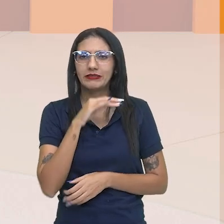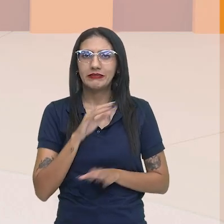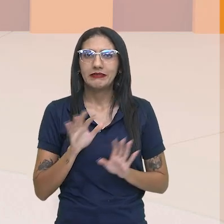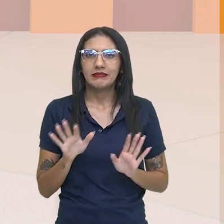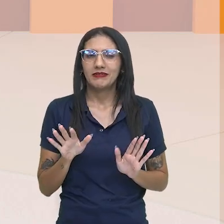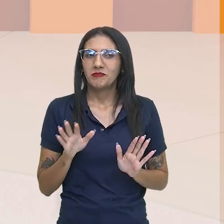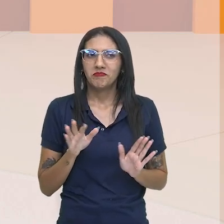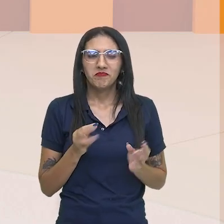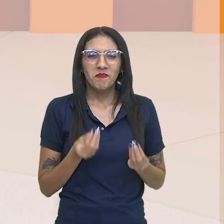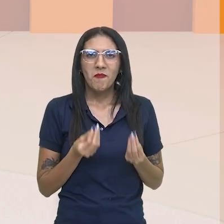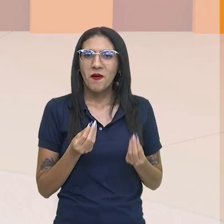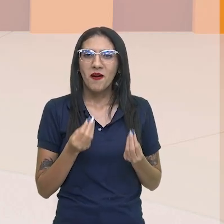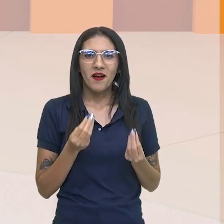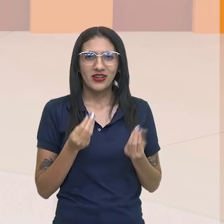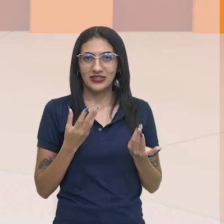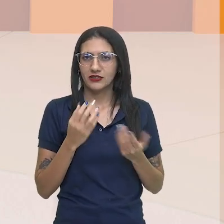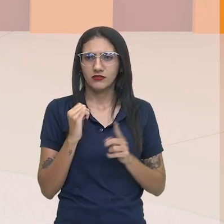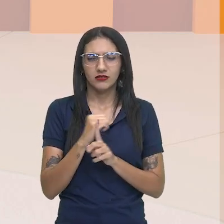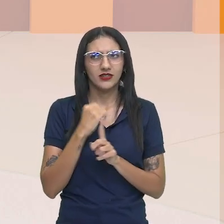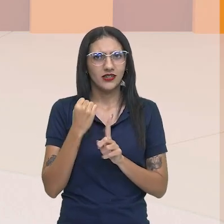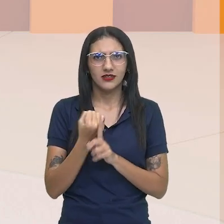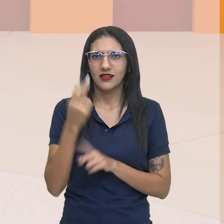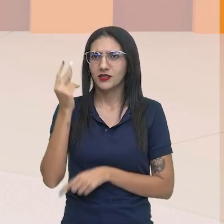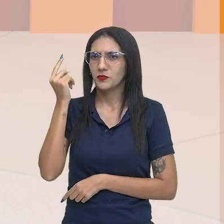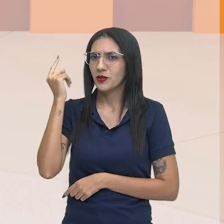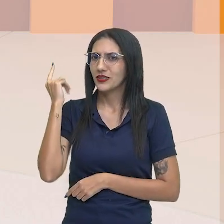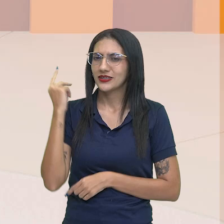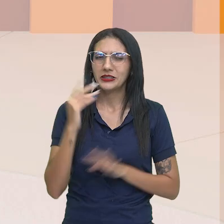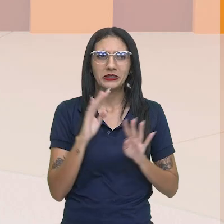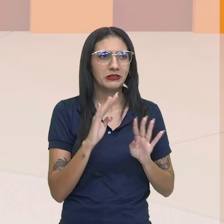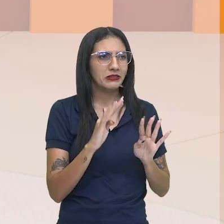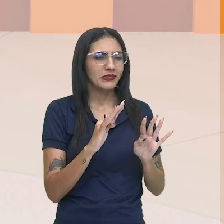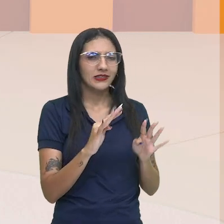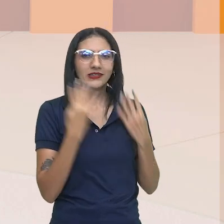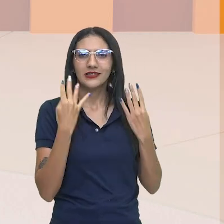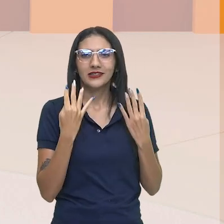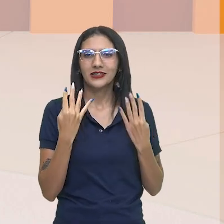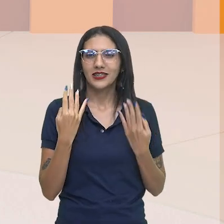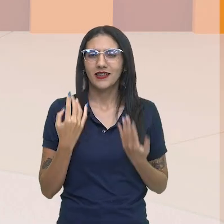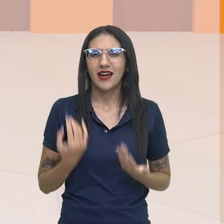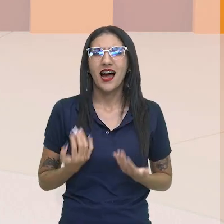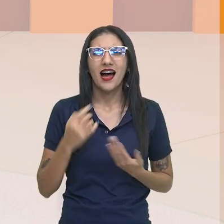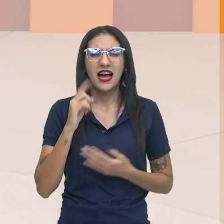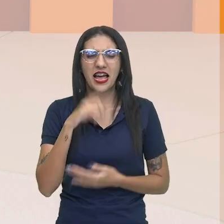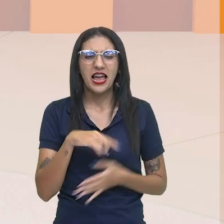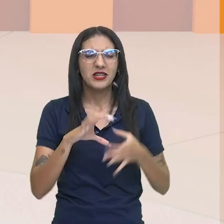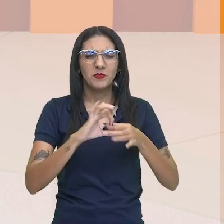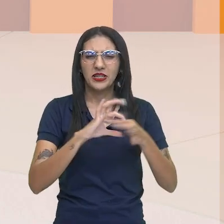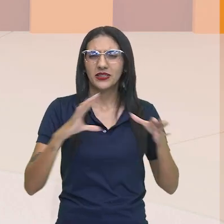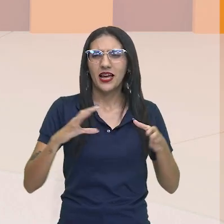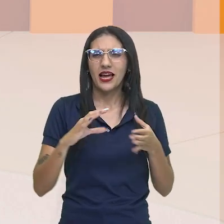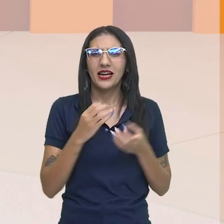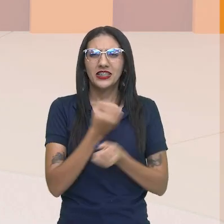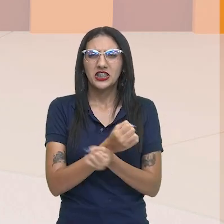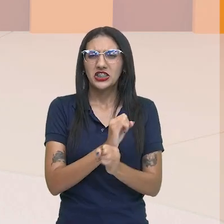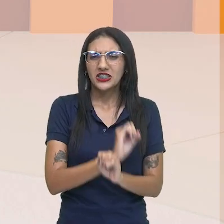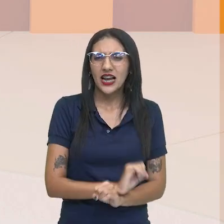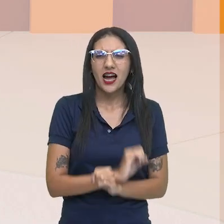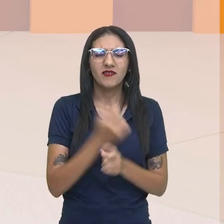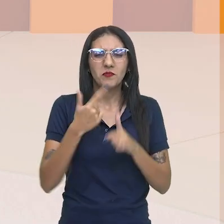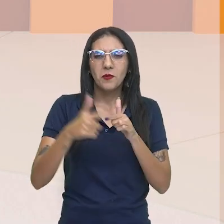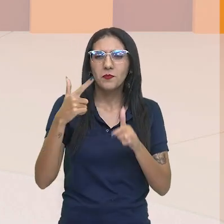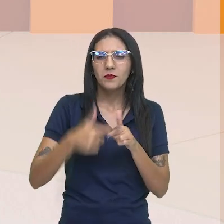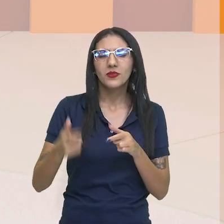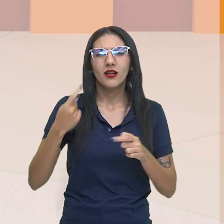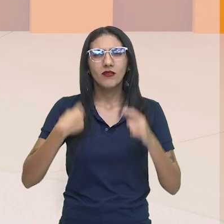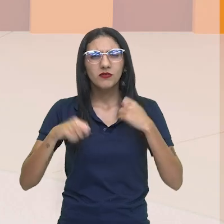Pra quê? Né? A sociedade da época rechaçava esse tipo de coisa. Esse negócio de libertar escravo vai piorar a economia,